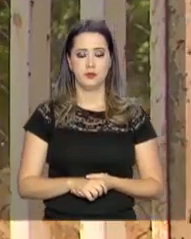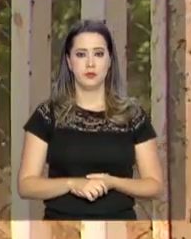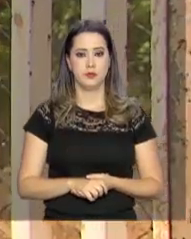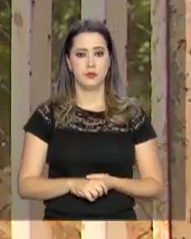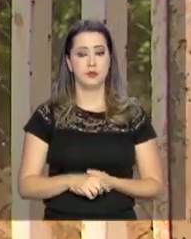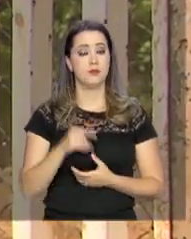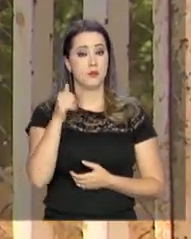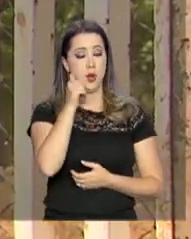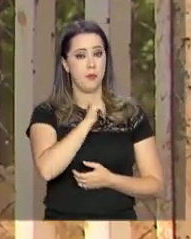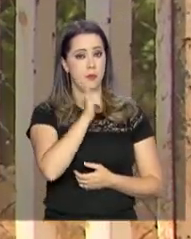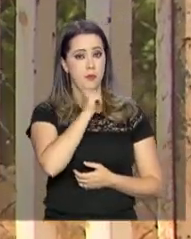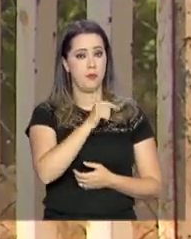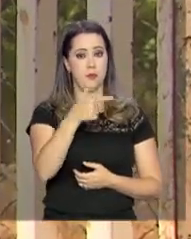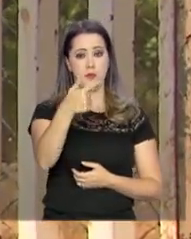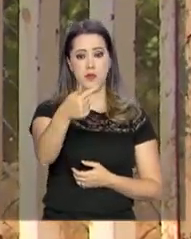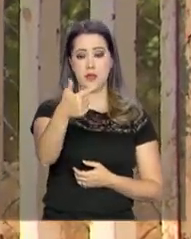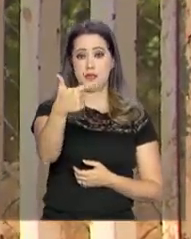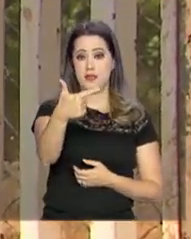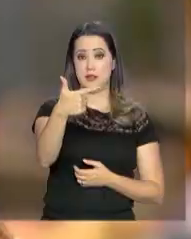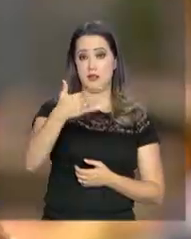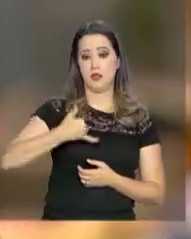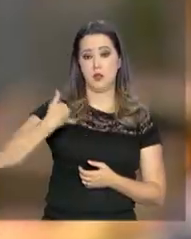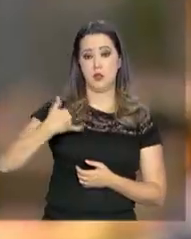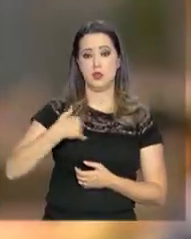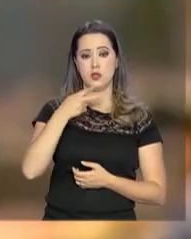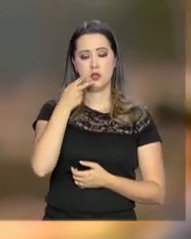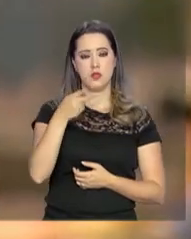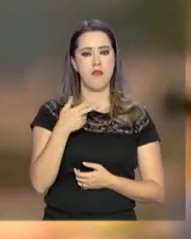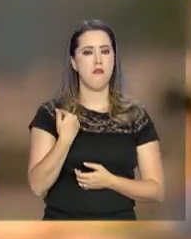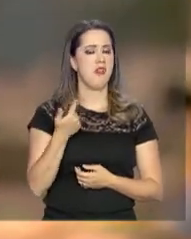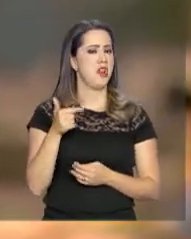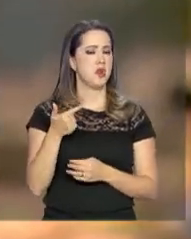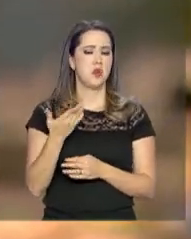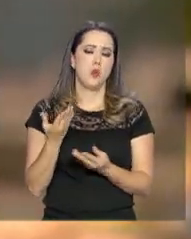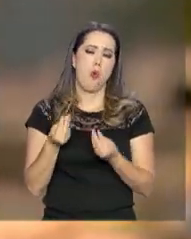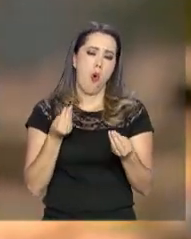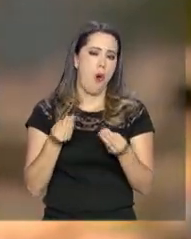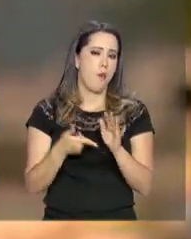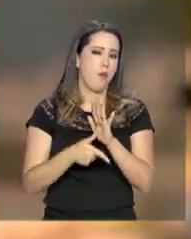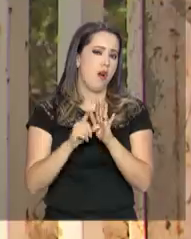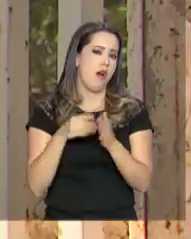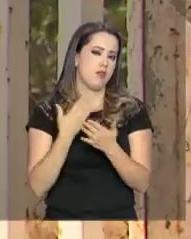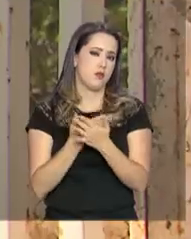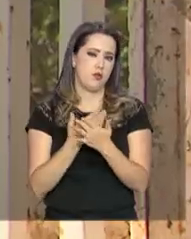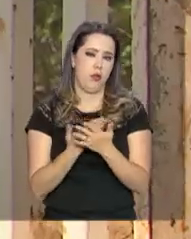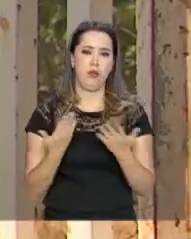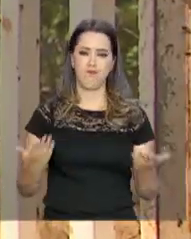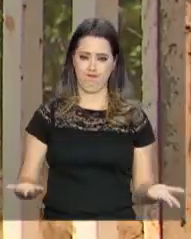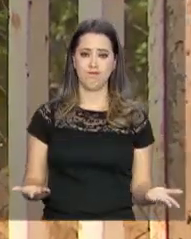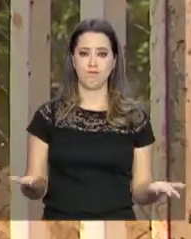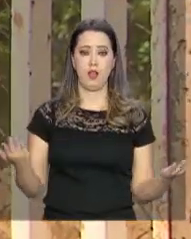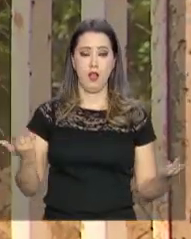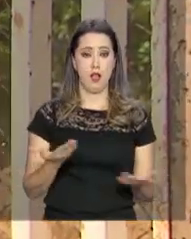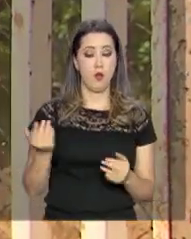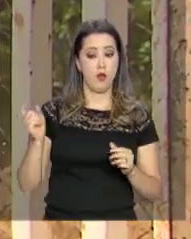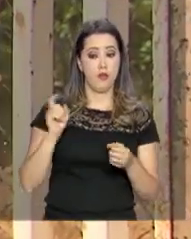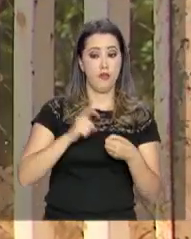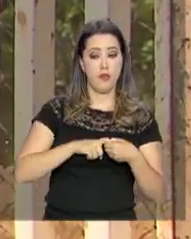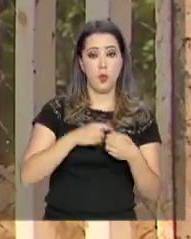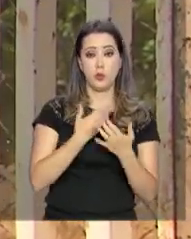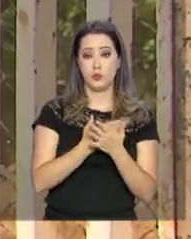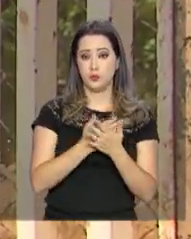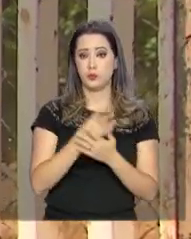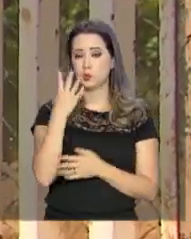A Madalena tem 72 anos e conta que não teve oportunidade de estudar na juventude. Ela retomou o ensino